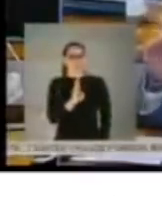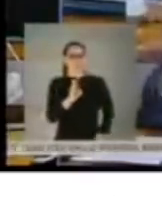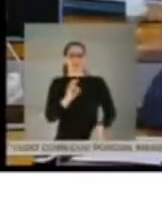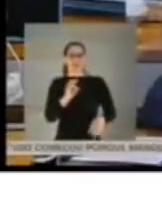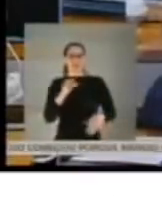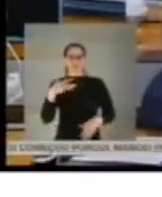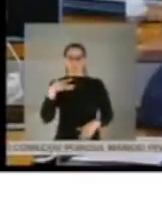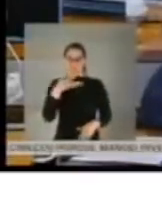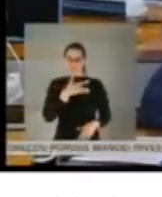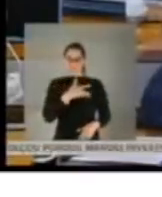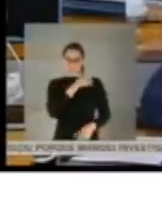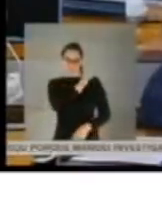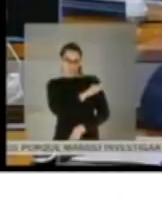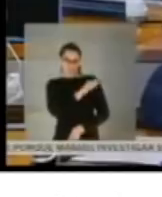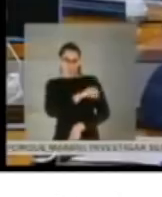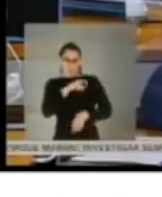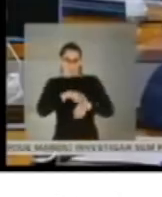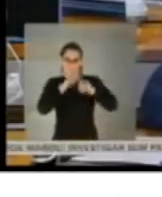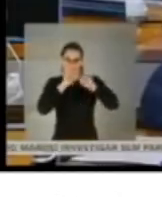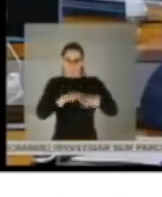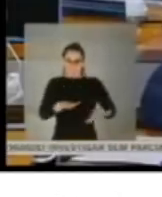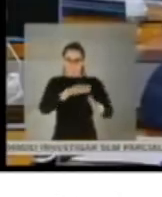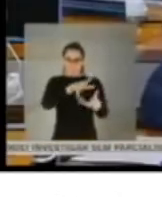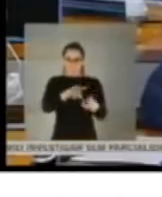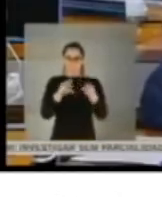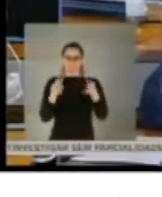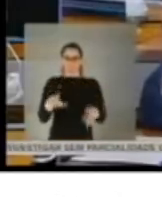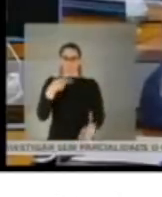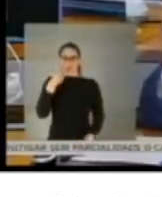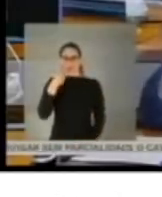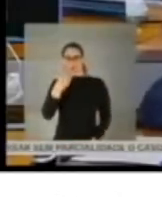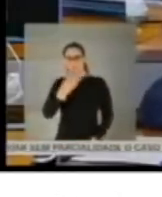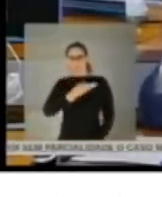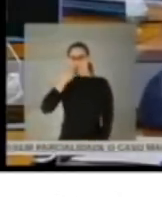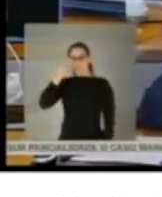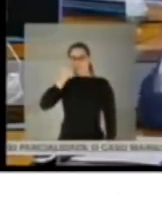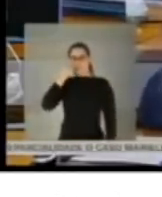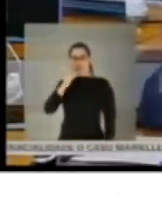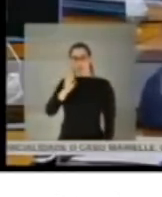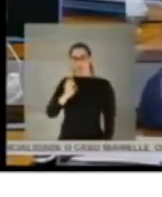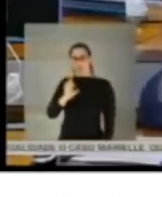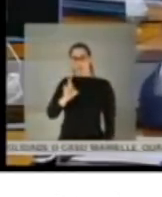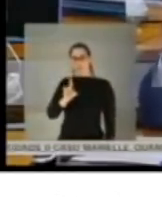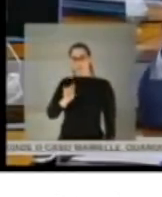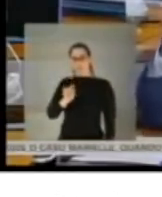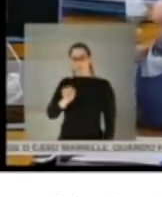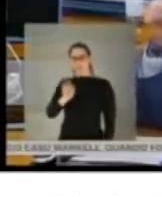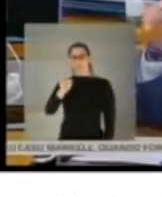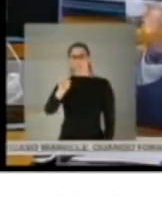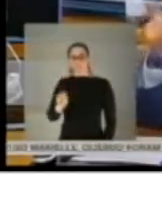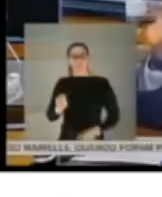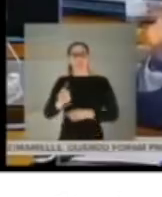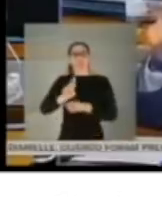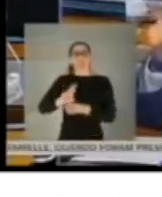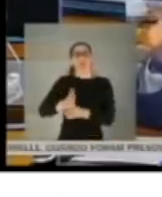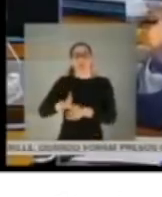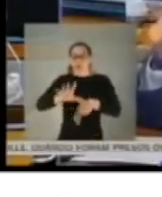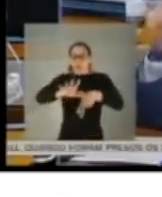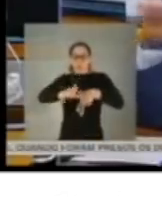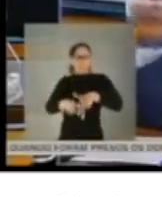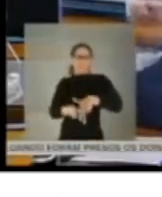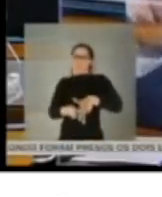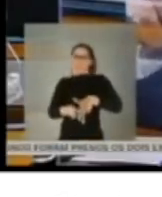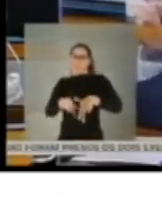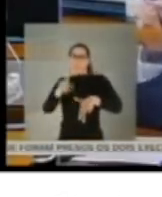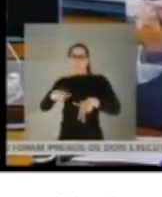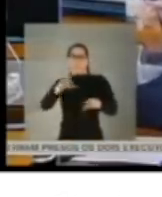pandemia, como diz um colega amigo senador Eduardo Girão, isso não é corrupção, isso é assassinato.